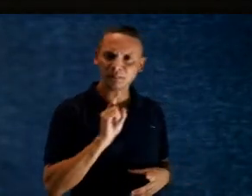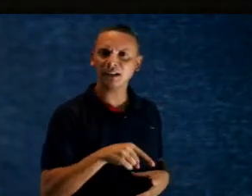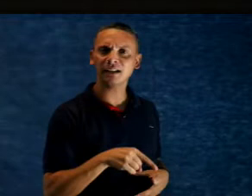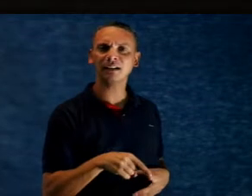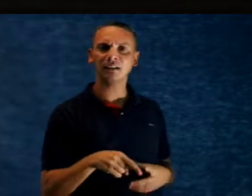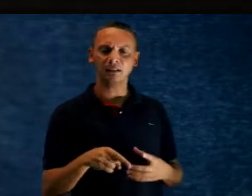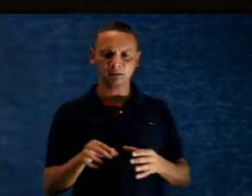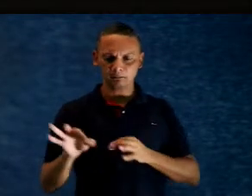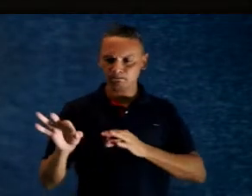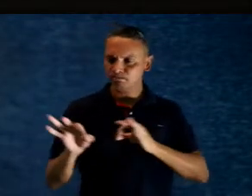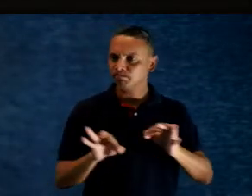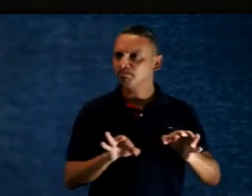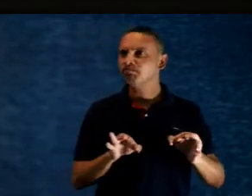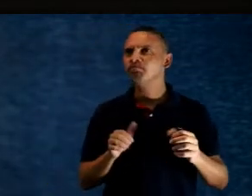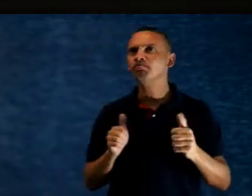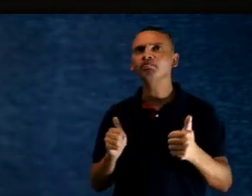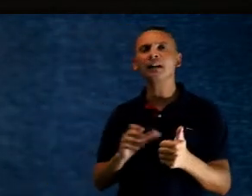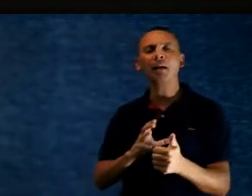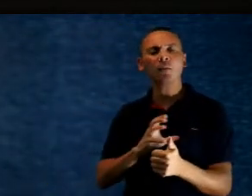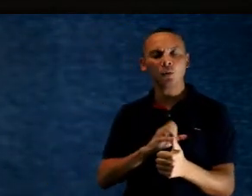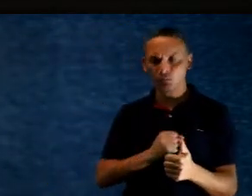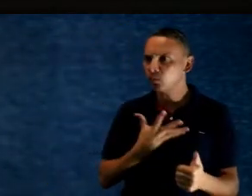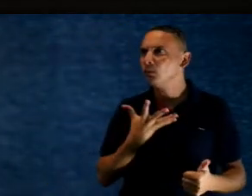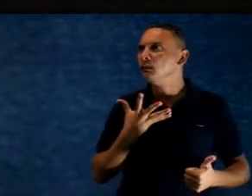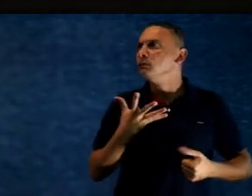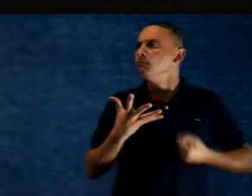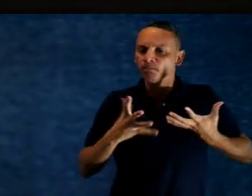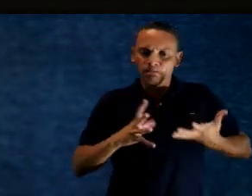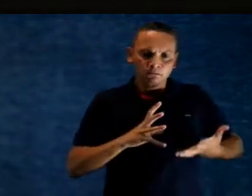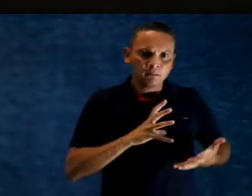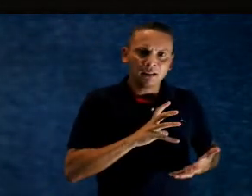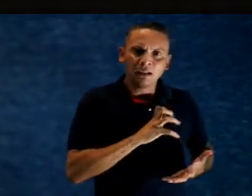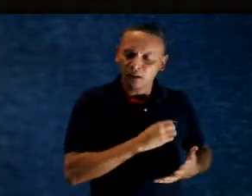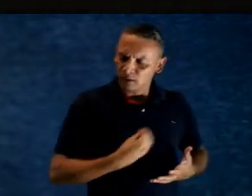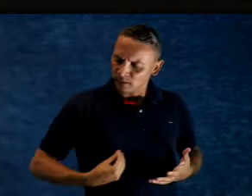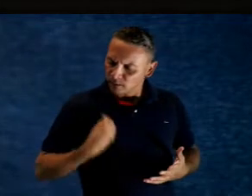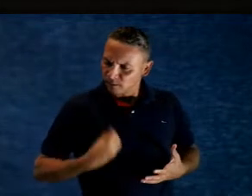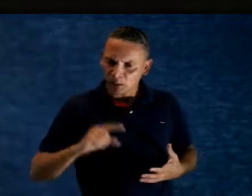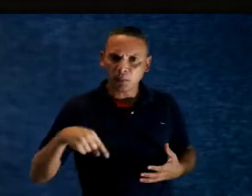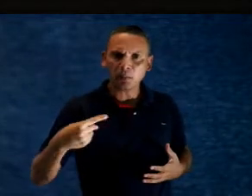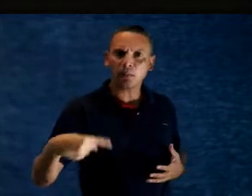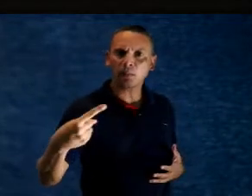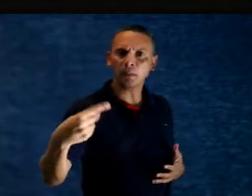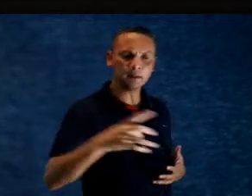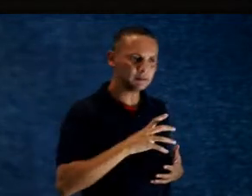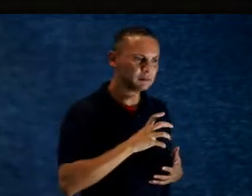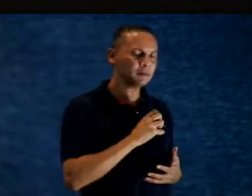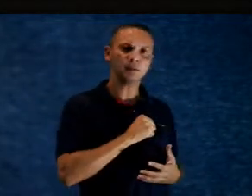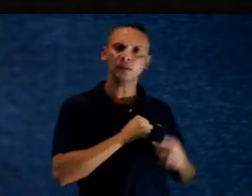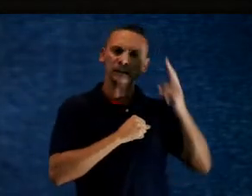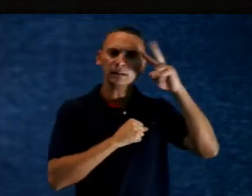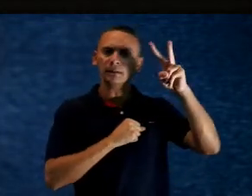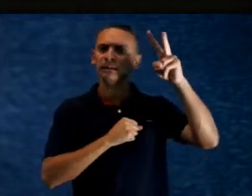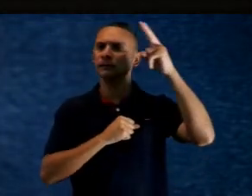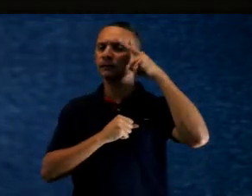manifestação inicial. Perguntei a Célia onde seria o inferno. Ela também não sabia. Disse que era um lugar horrendo